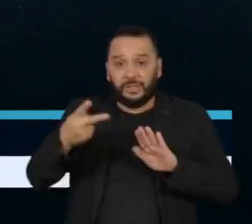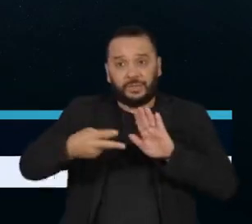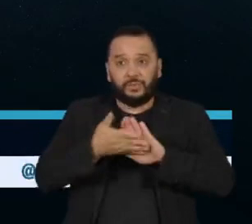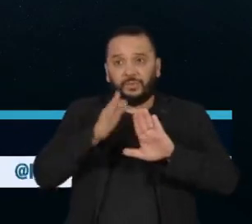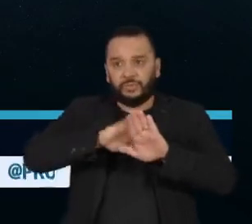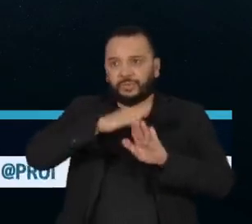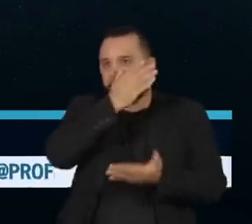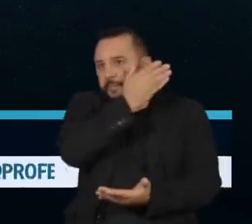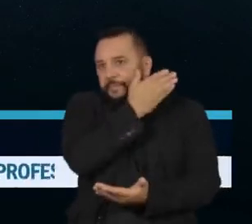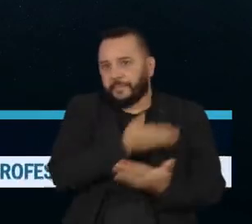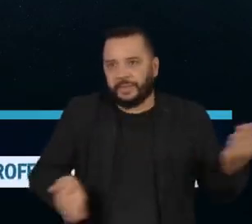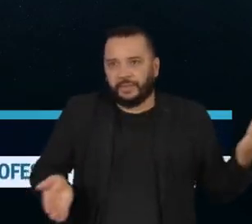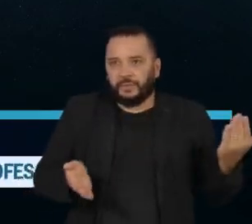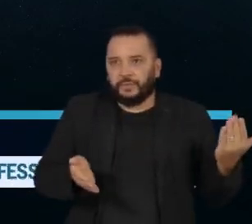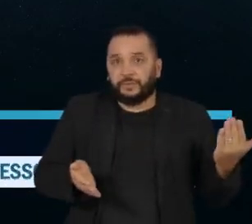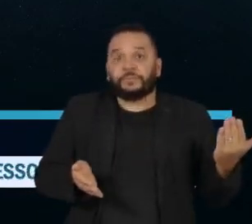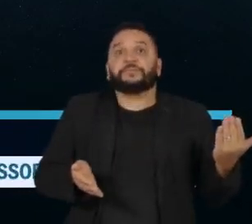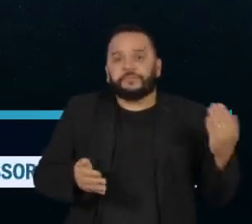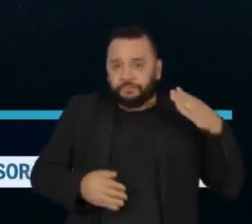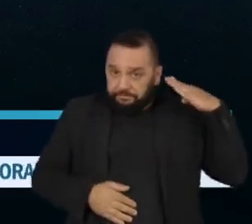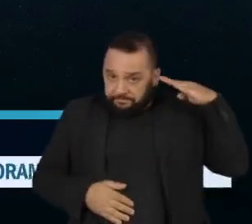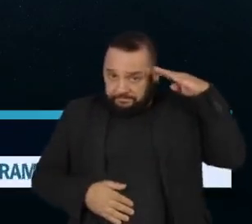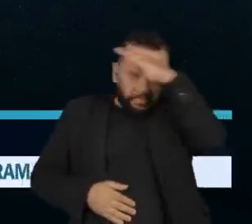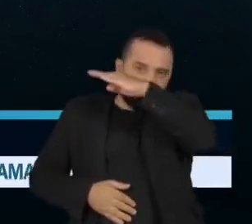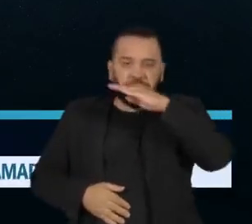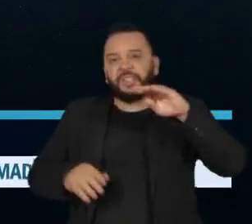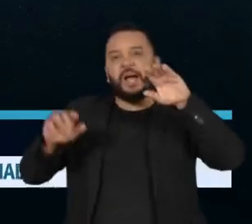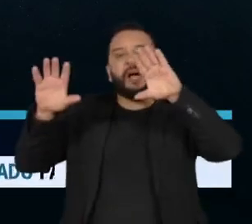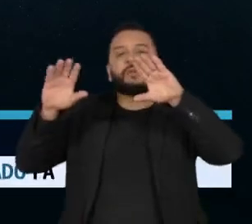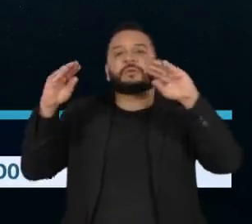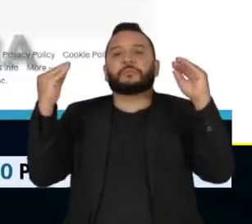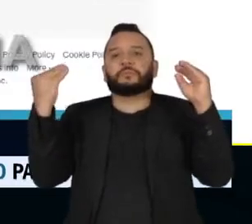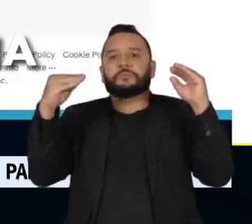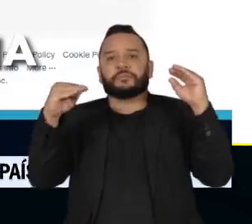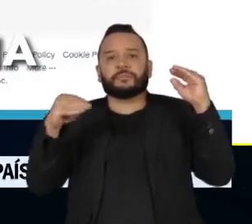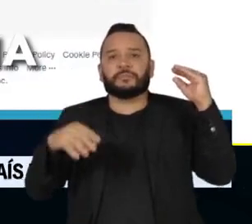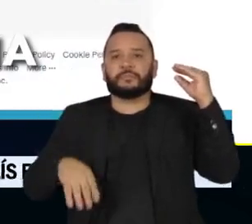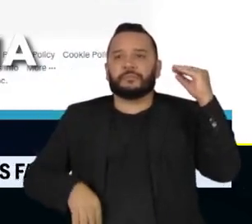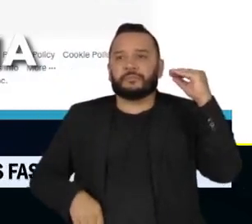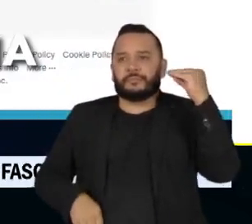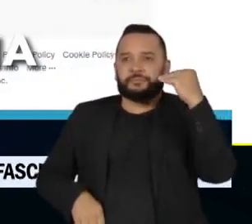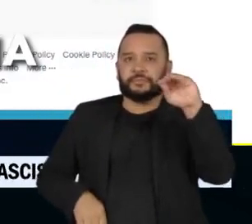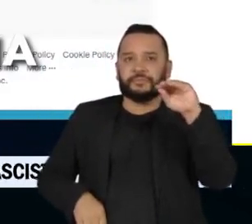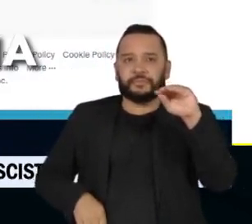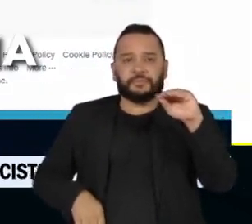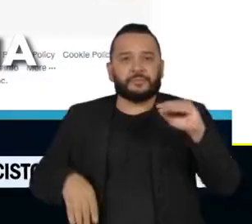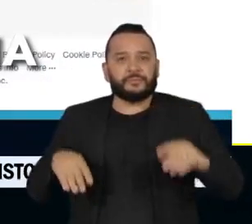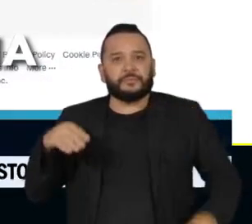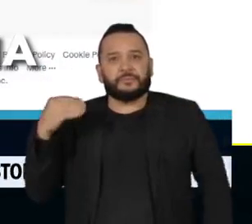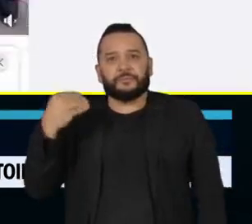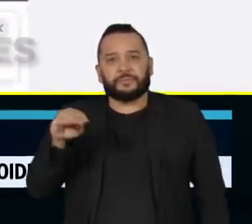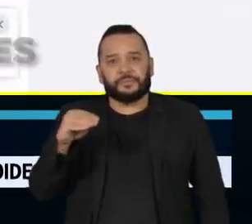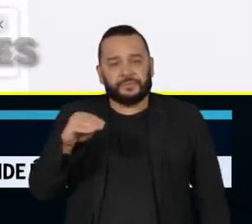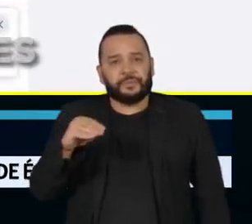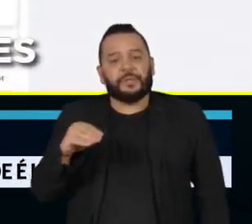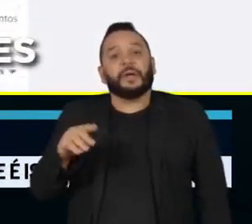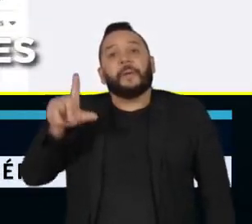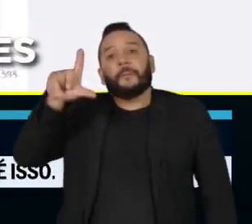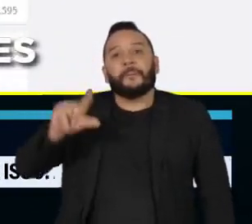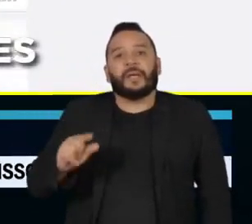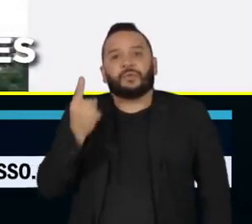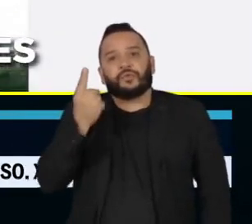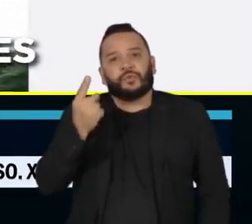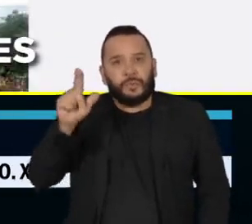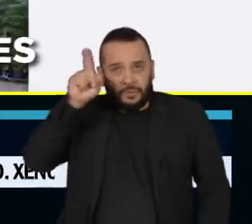turno a atuação do presidente na internet reduziu consideravelmente menos de uma publicação por dia entre